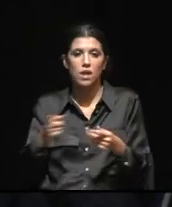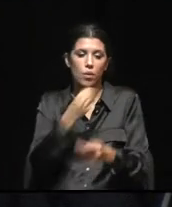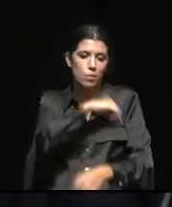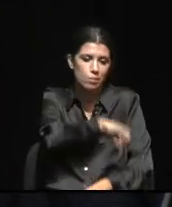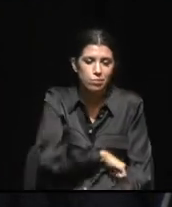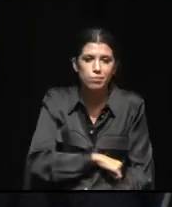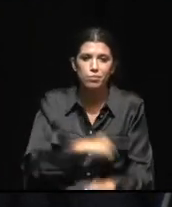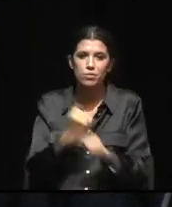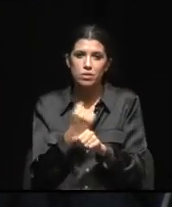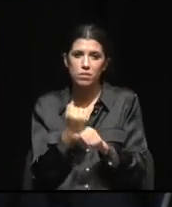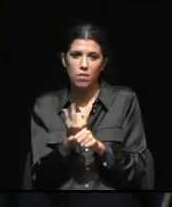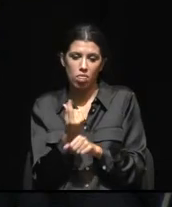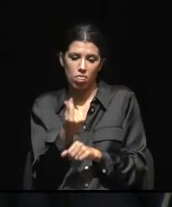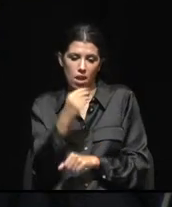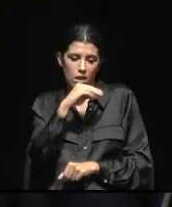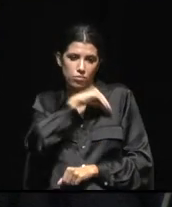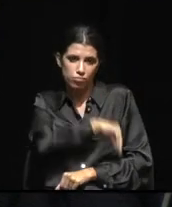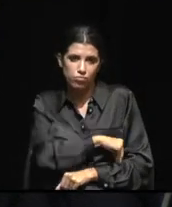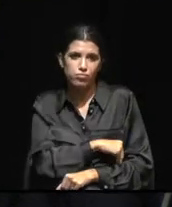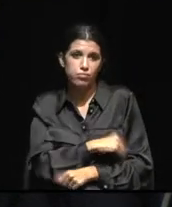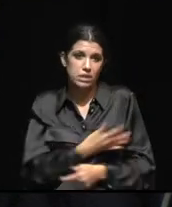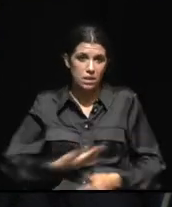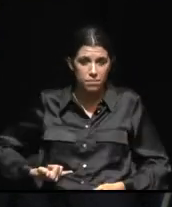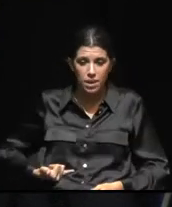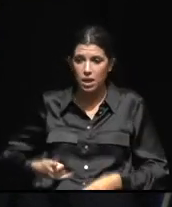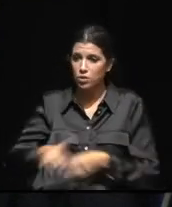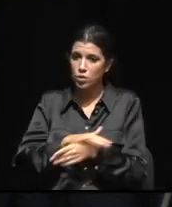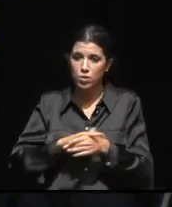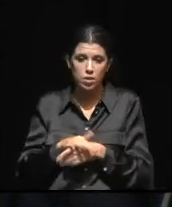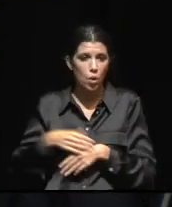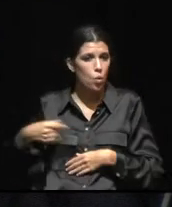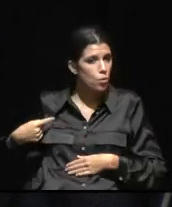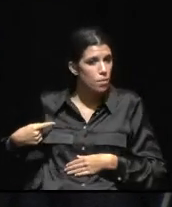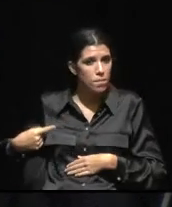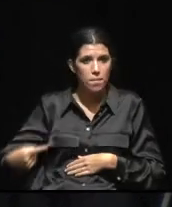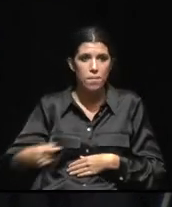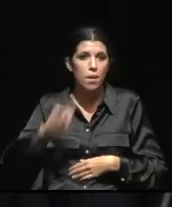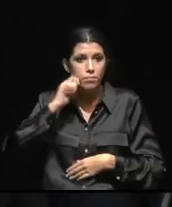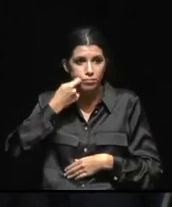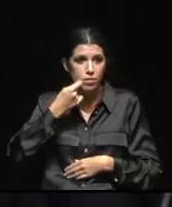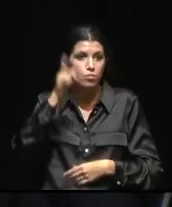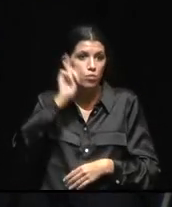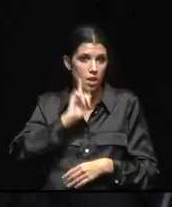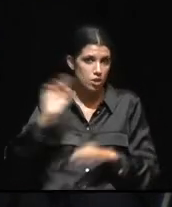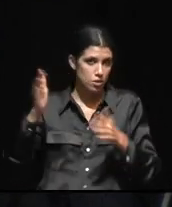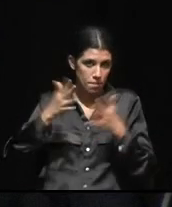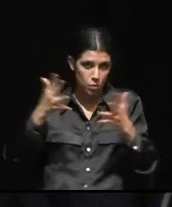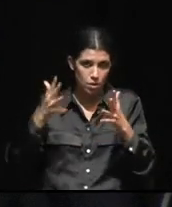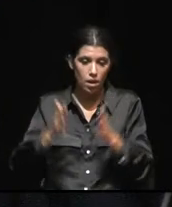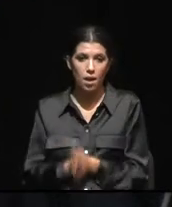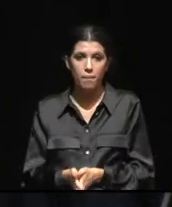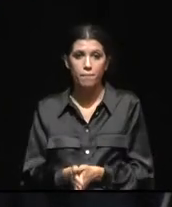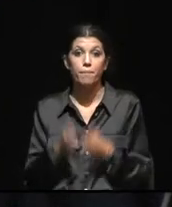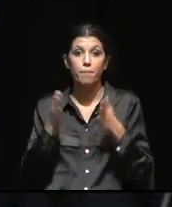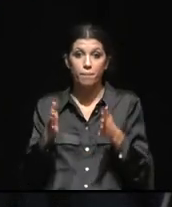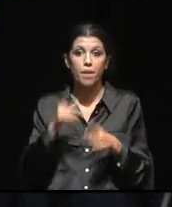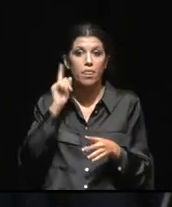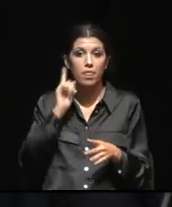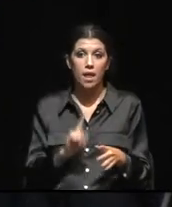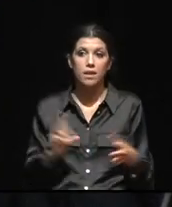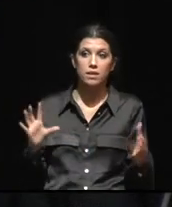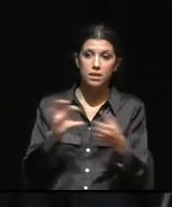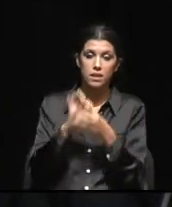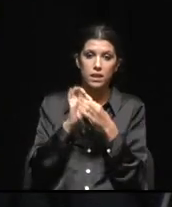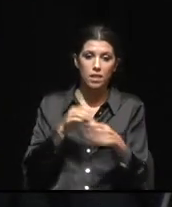desemprego e os baixos salários são flagelos que continuam a afetar maioritariamente as mulheres esta data está muito